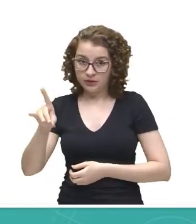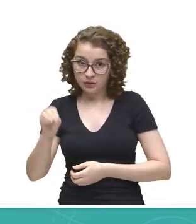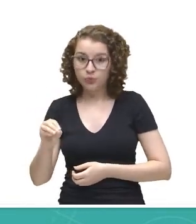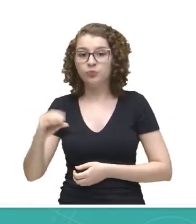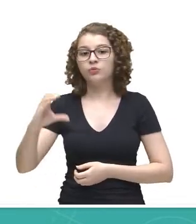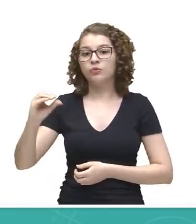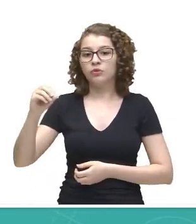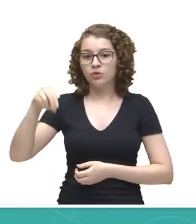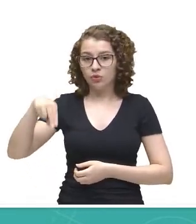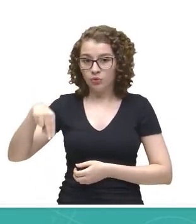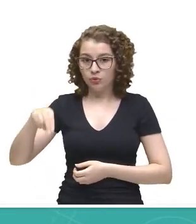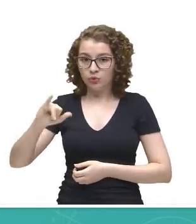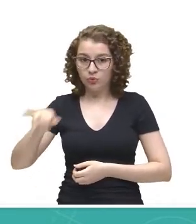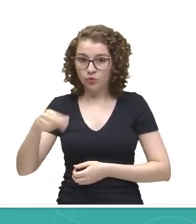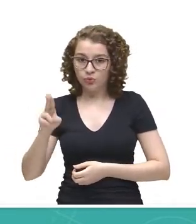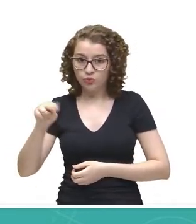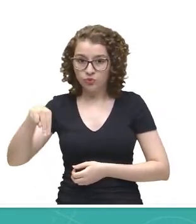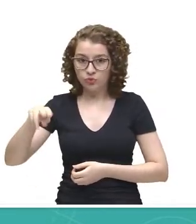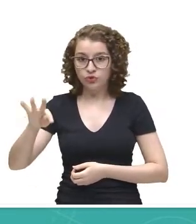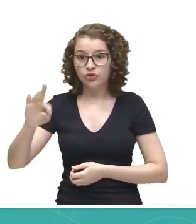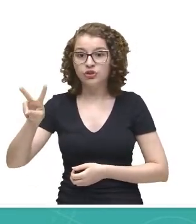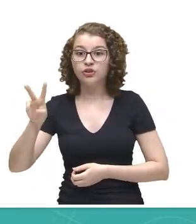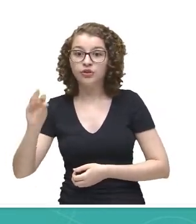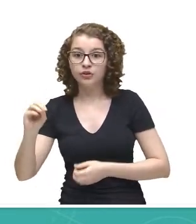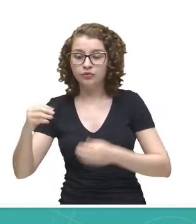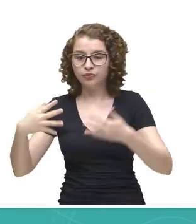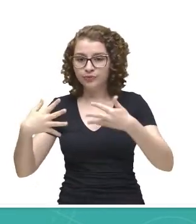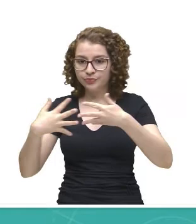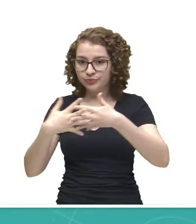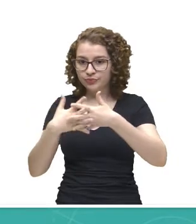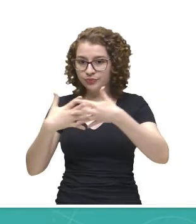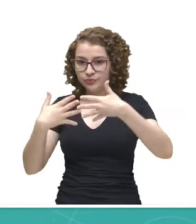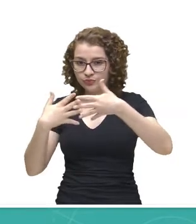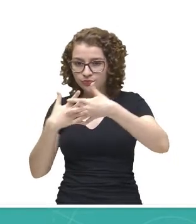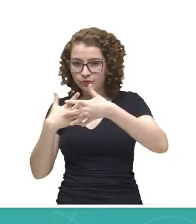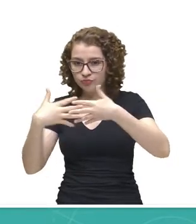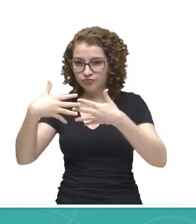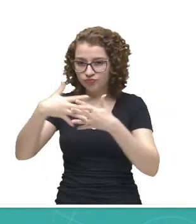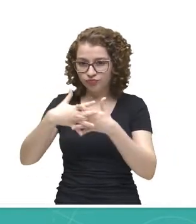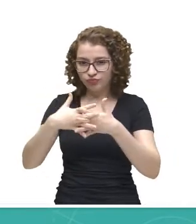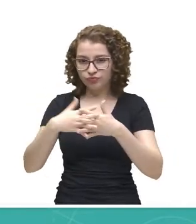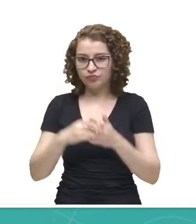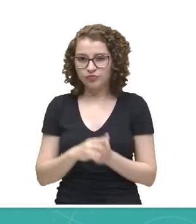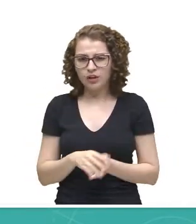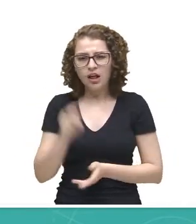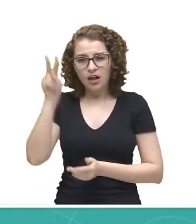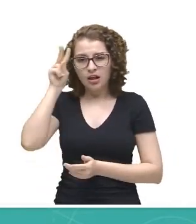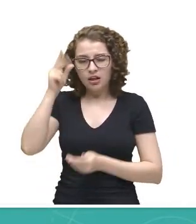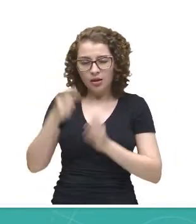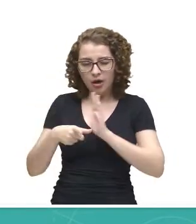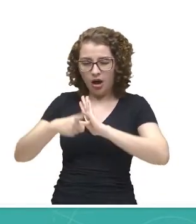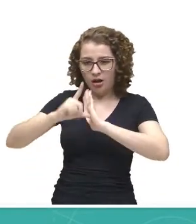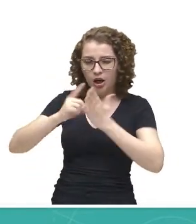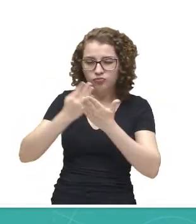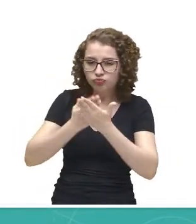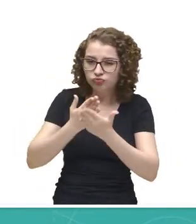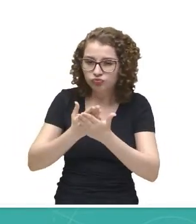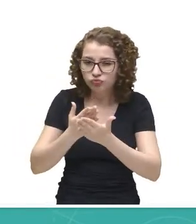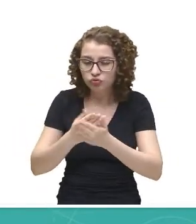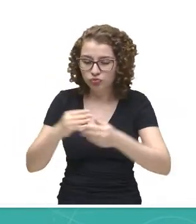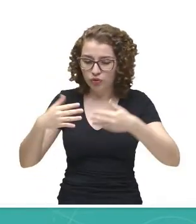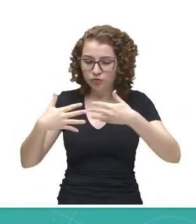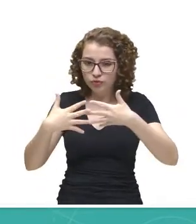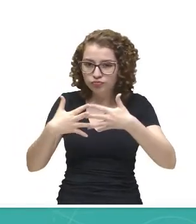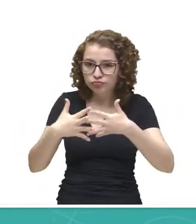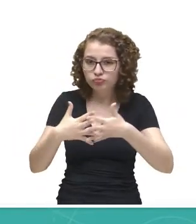estudando sobre o tecido. E a gente viu que o tecido ele é formado por células. Células que desempenham ali a